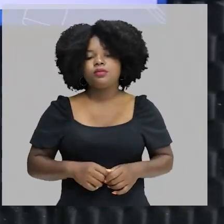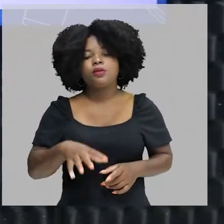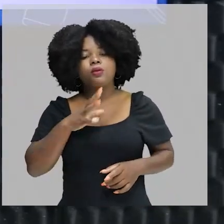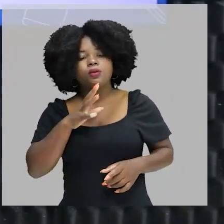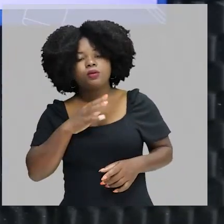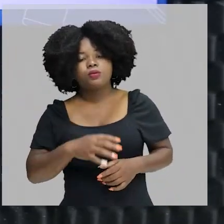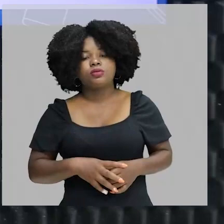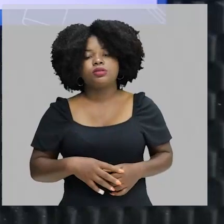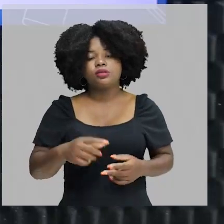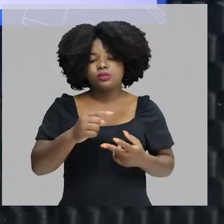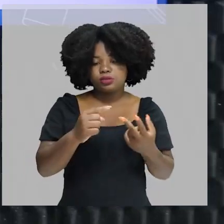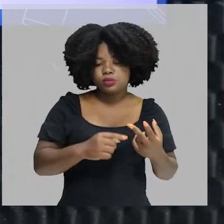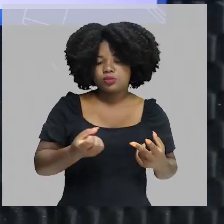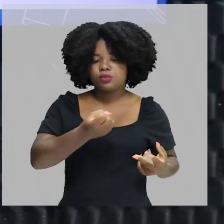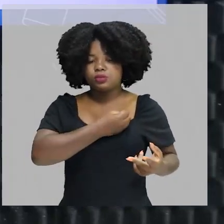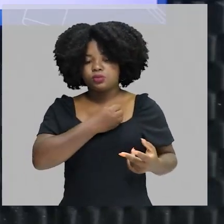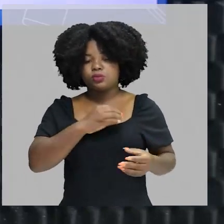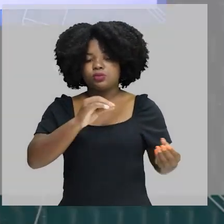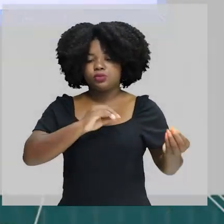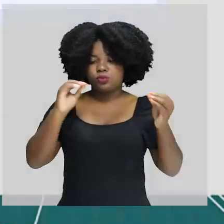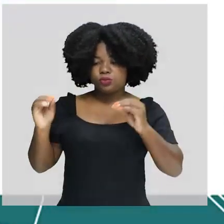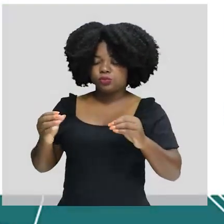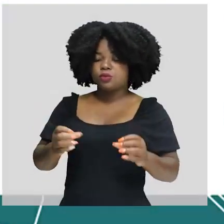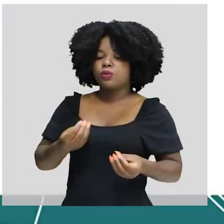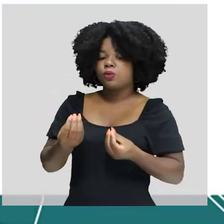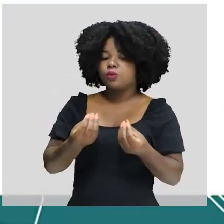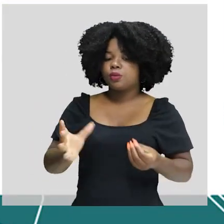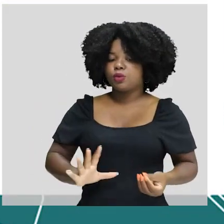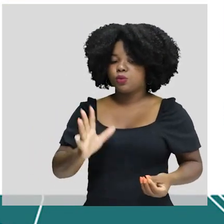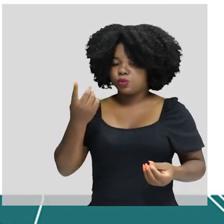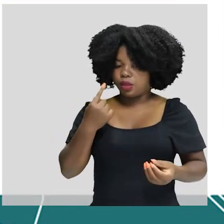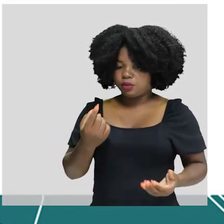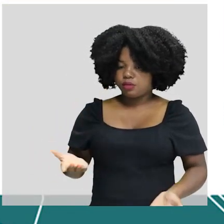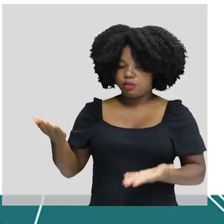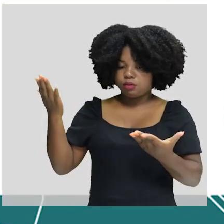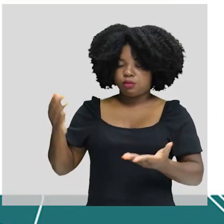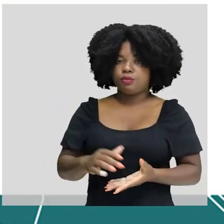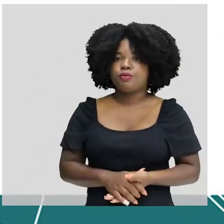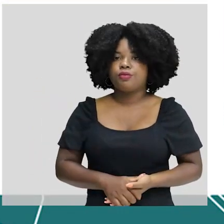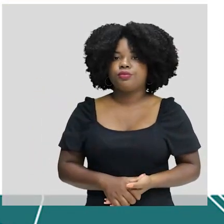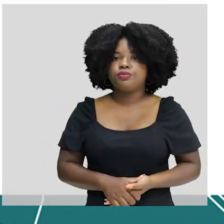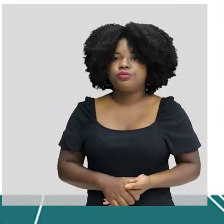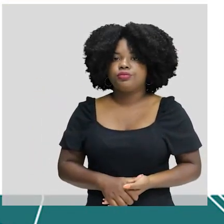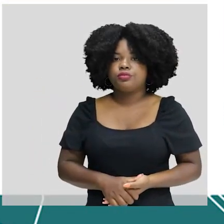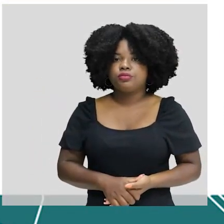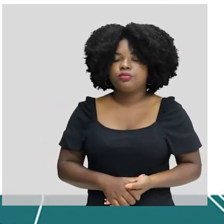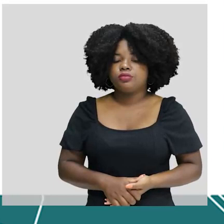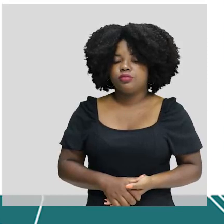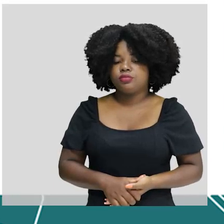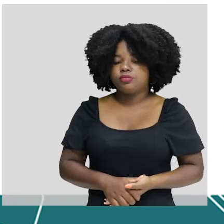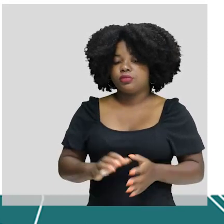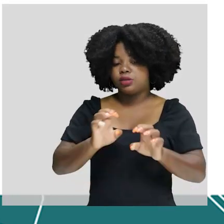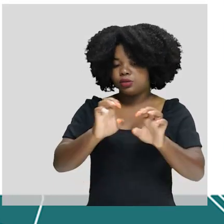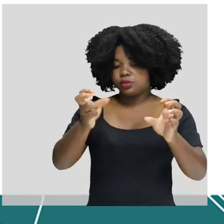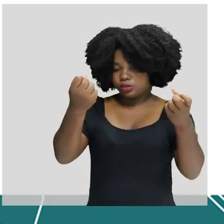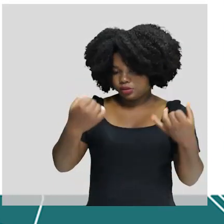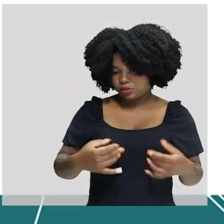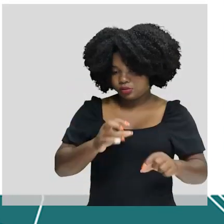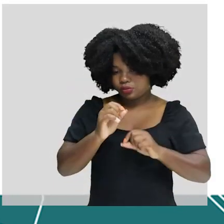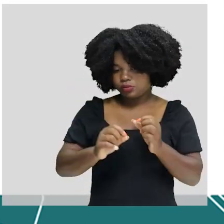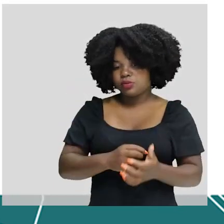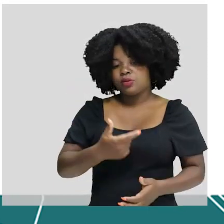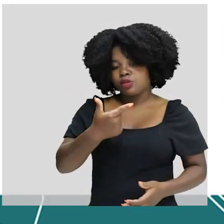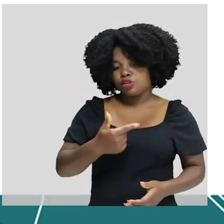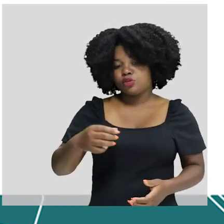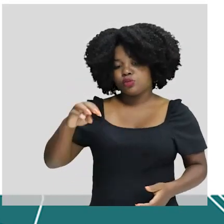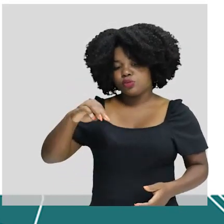Conhecendo esses dois valores, olha só o que a gente pode estabelecer aqui. Ó. A equação me diz que 2